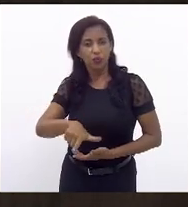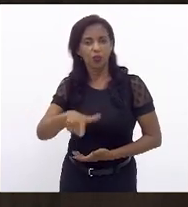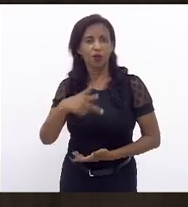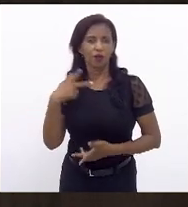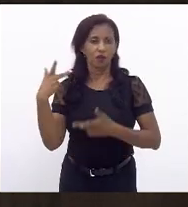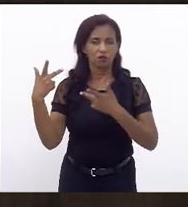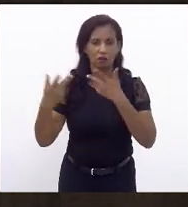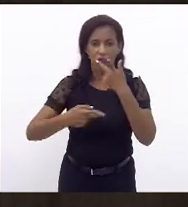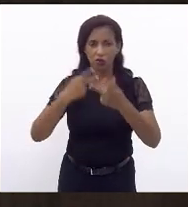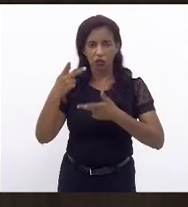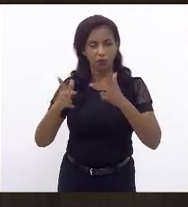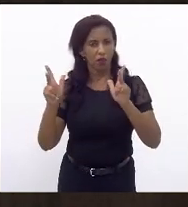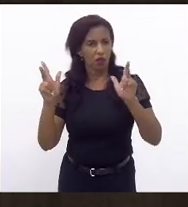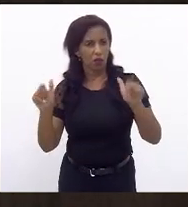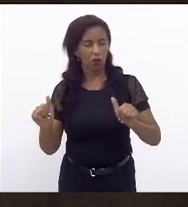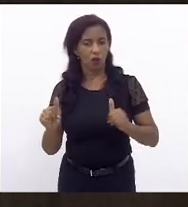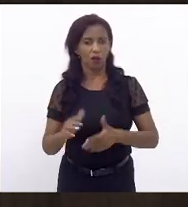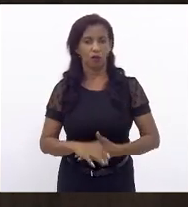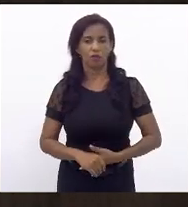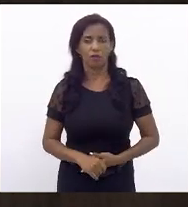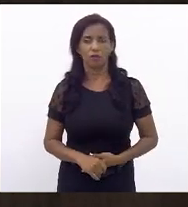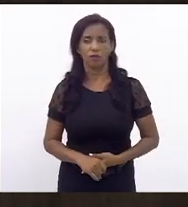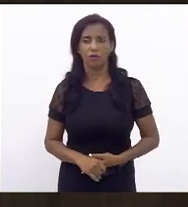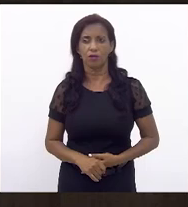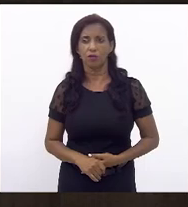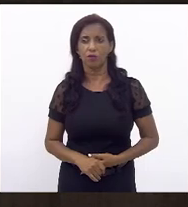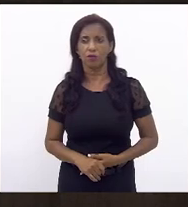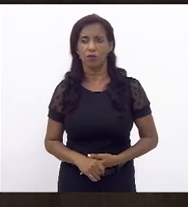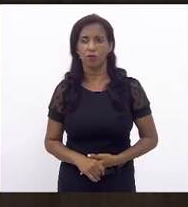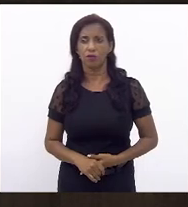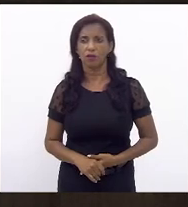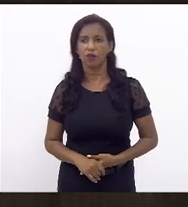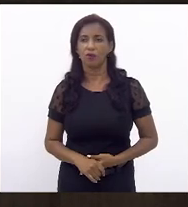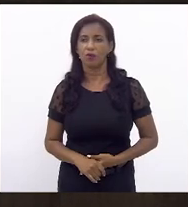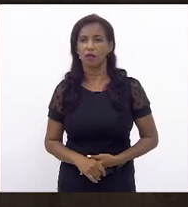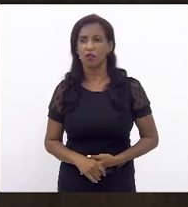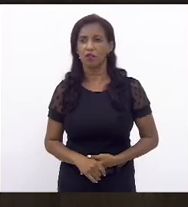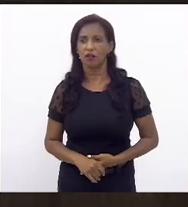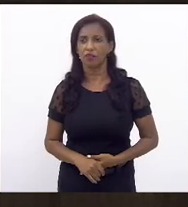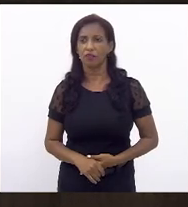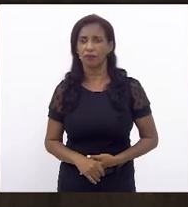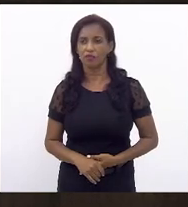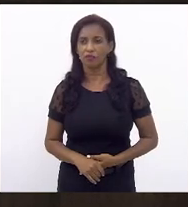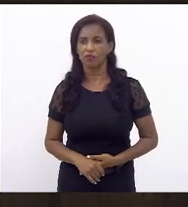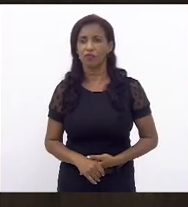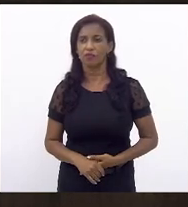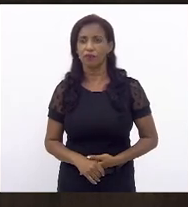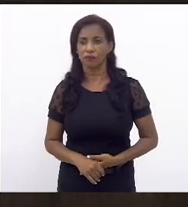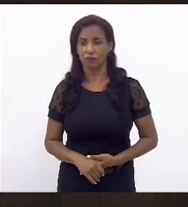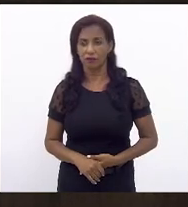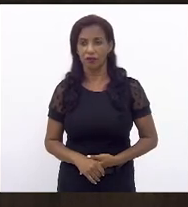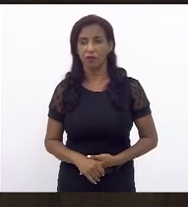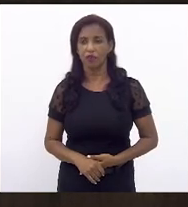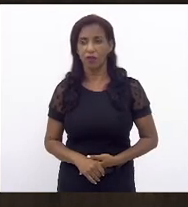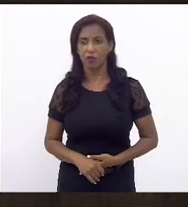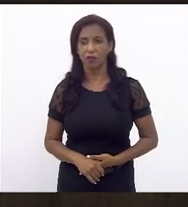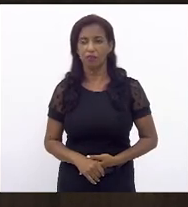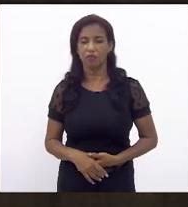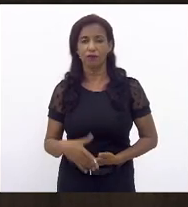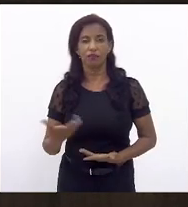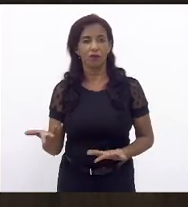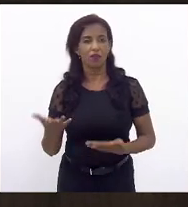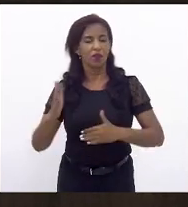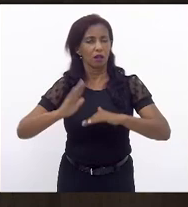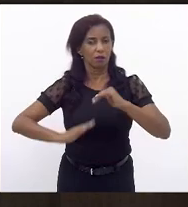minhas palavras do delegado Carlos Augusto, lembrando que o candidato agora, doutor Marcos Cipriano, tem